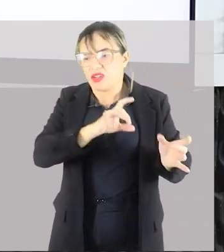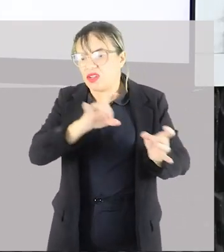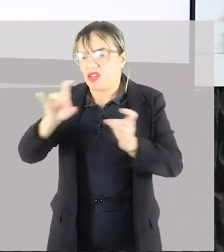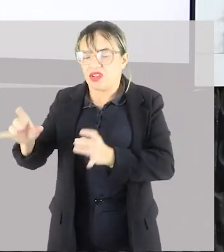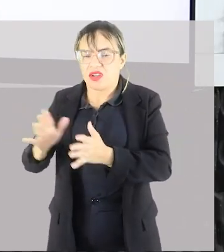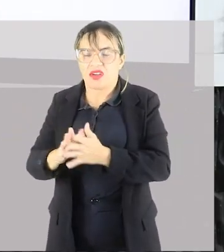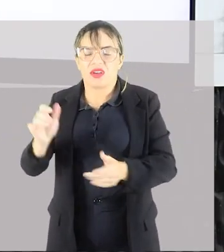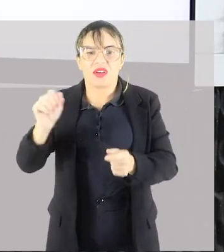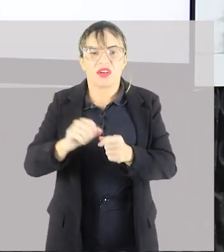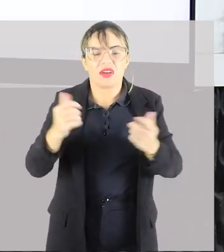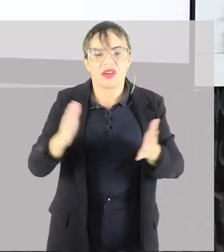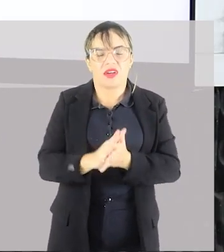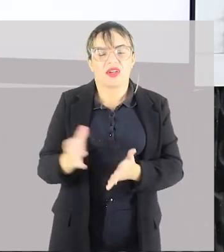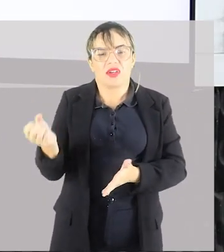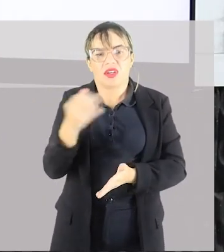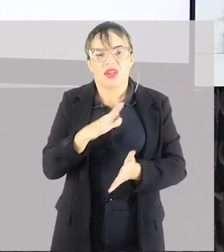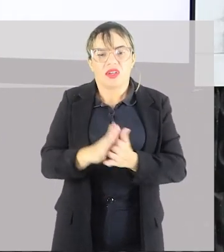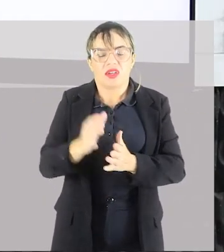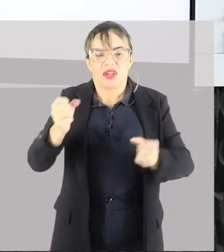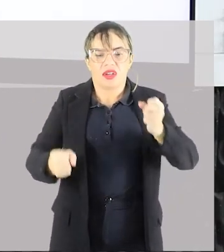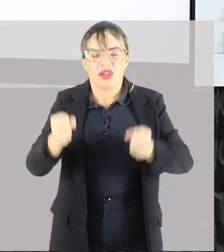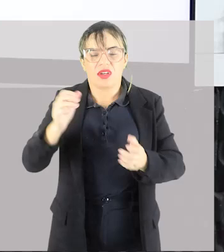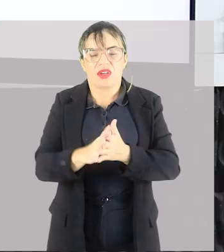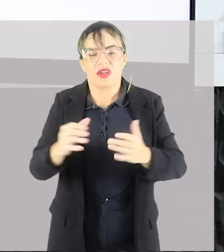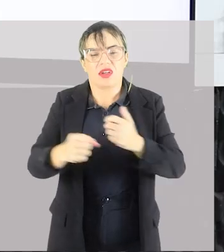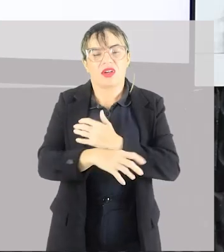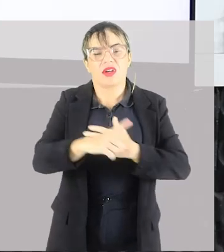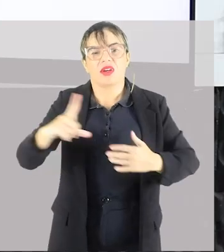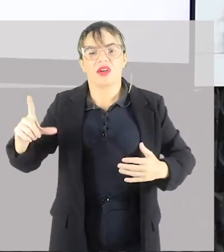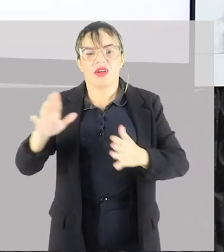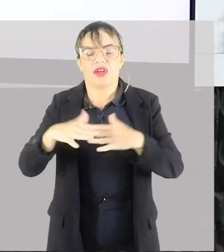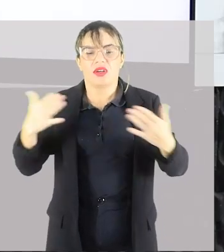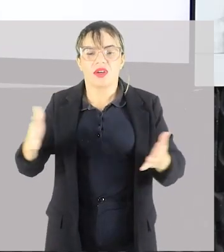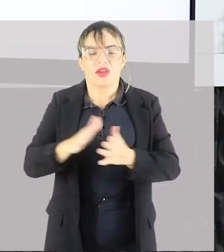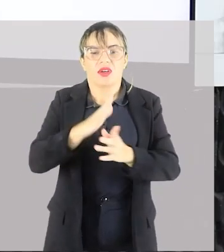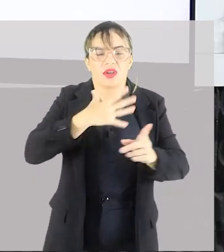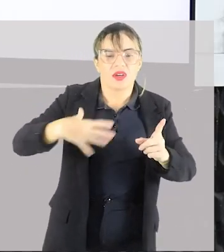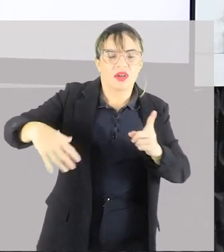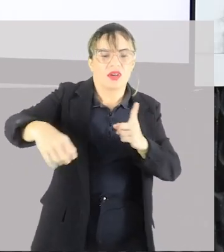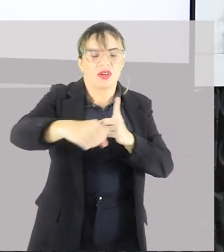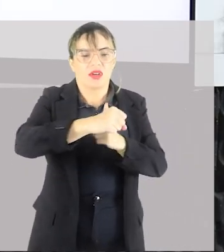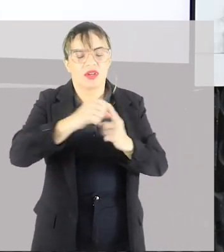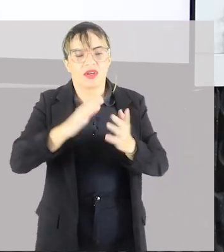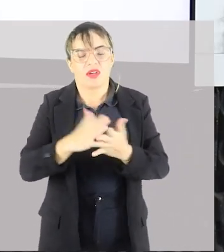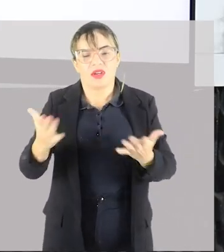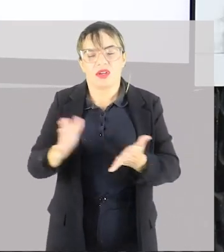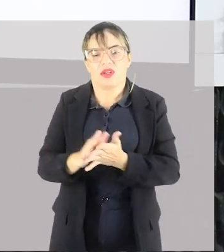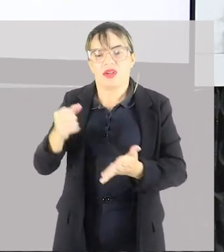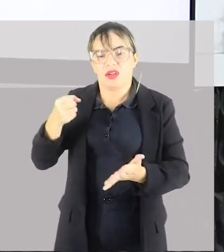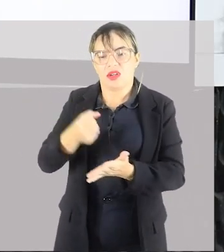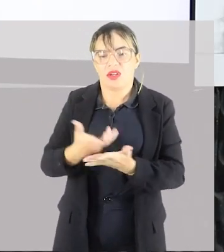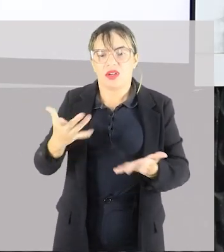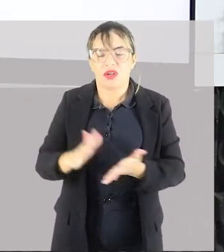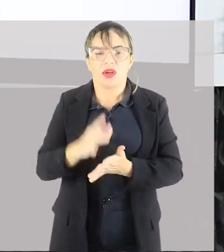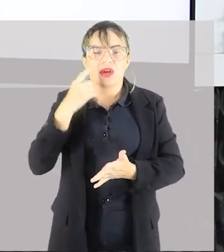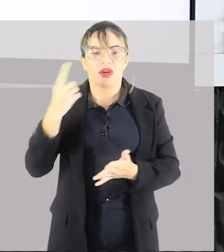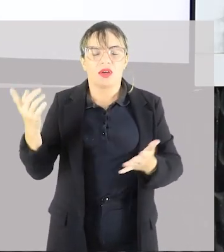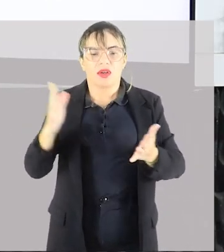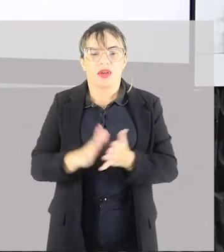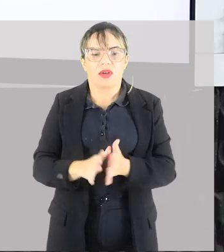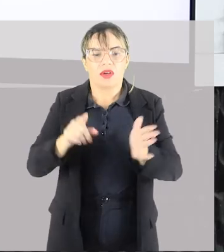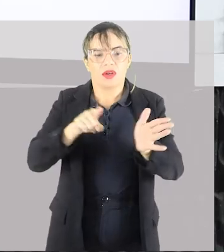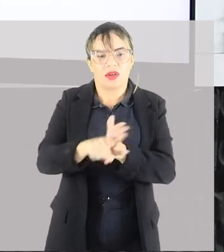deixam de fazer outras coisas para terem carros novos aqui em São Luís? Será que a gente não está numa sociedade de consumo gigantesco? Eu joguei para vocês e deixei